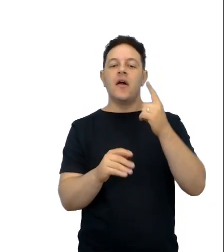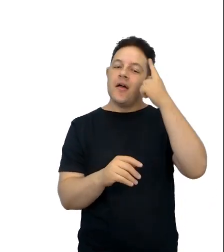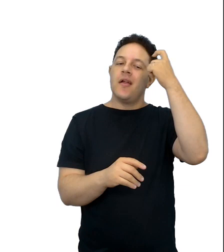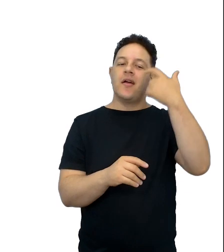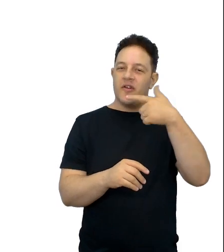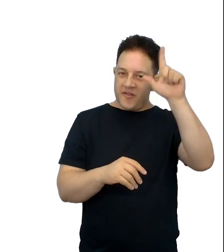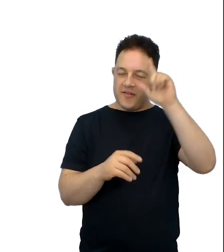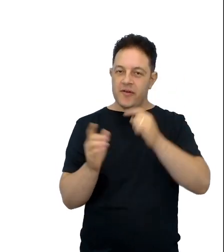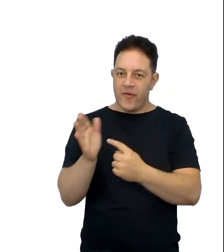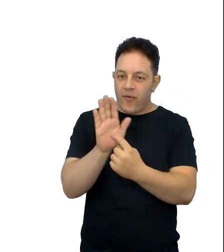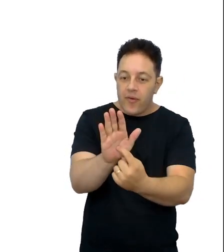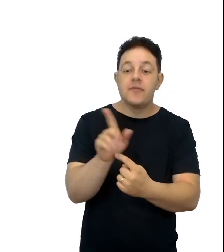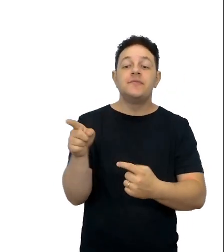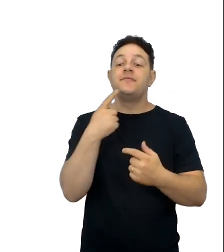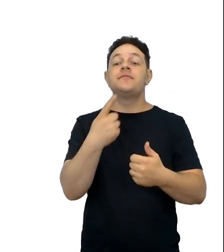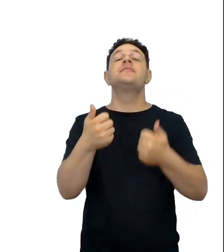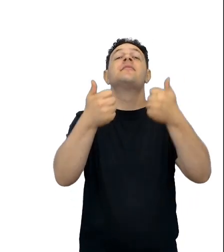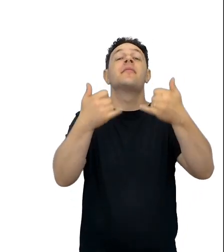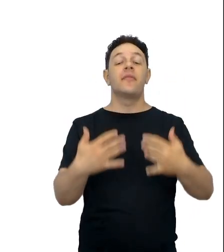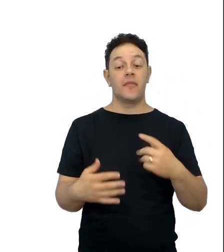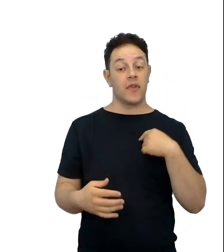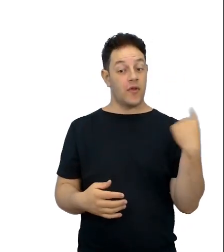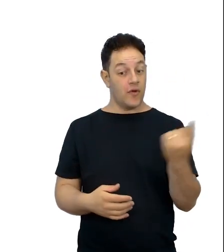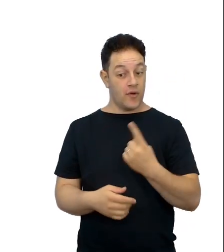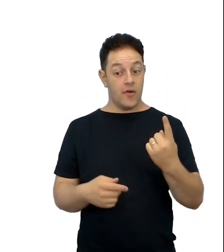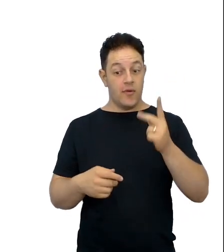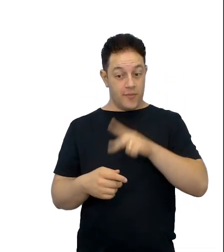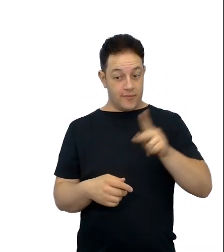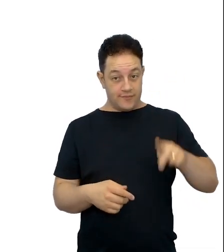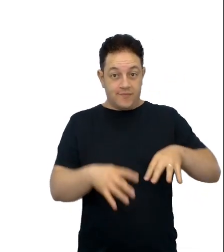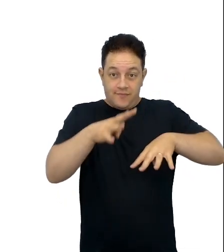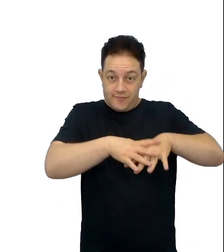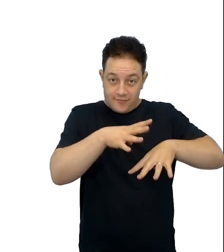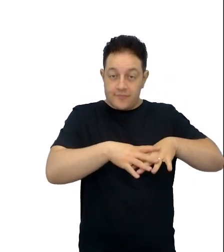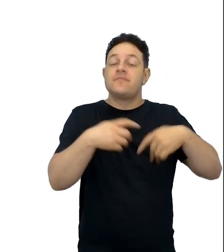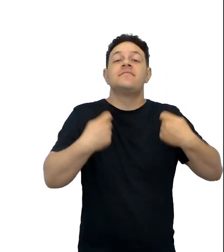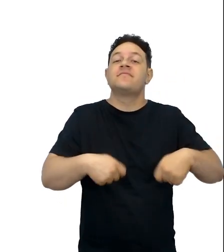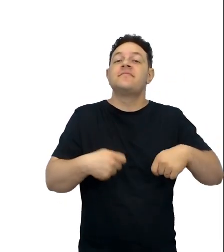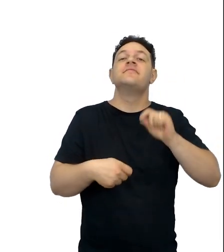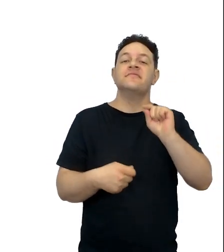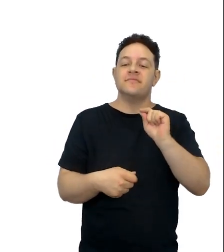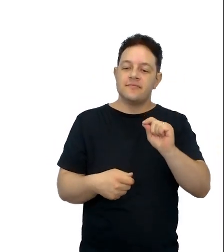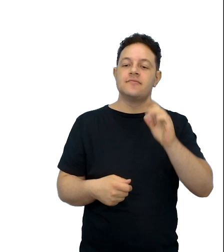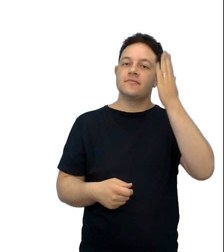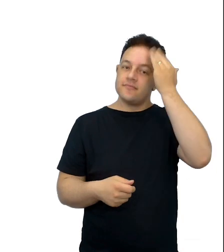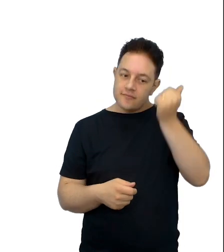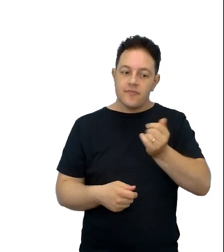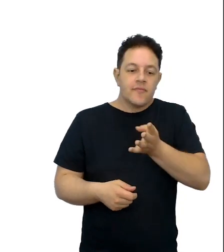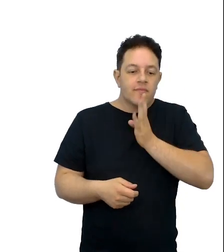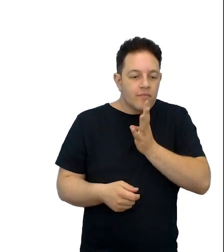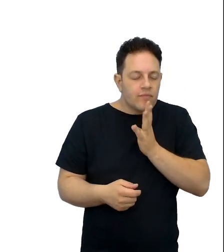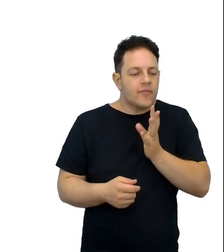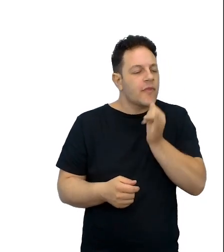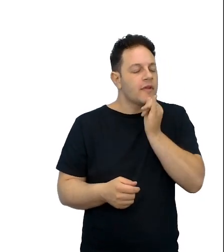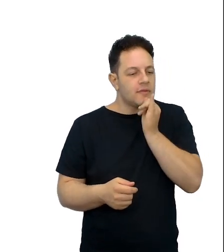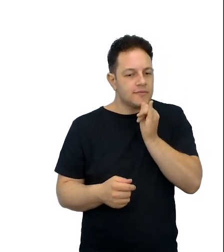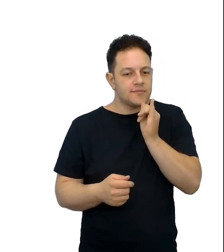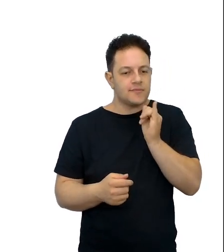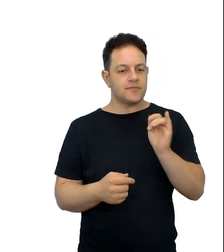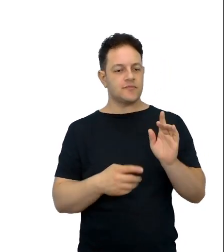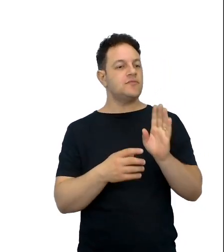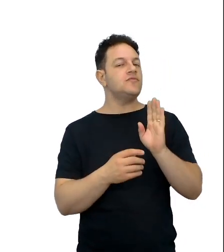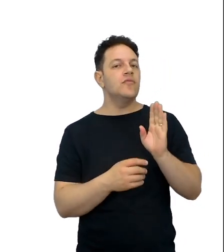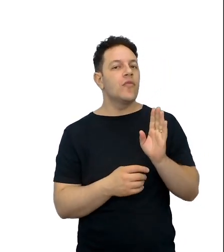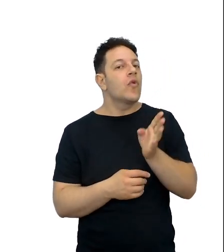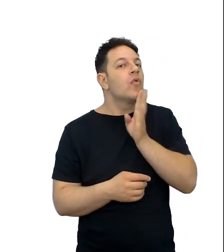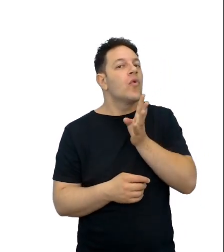ideia, então ela fala que nós precisamos, né, os professores de matemática, eles têm que saber qual a diferença do